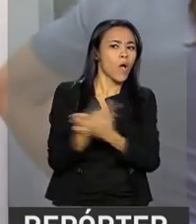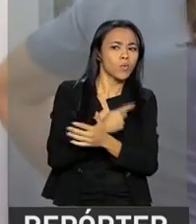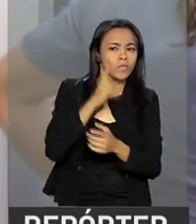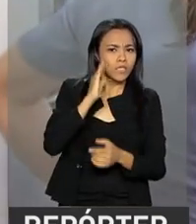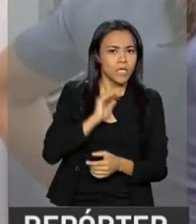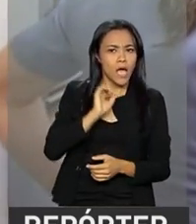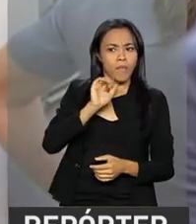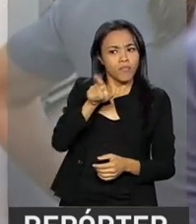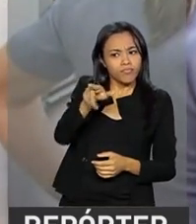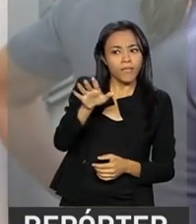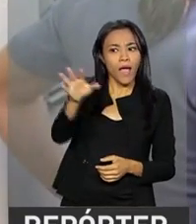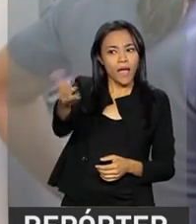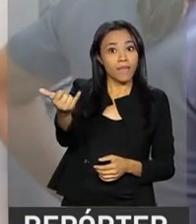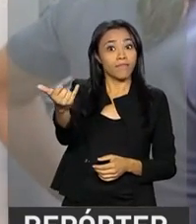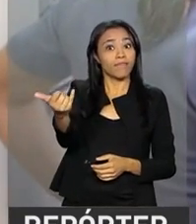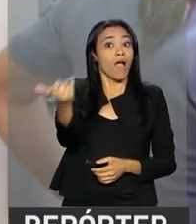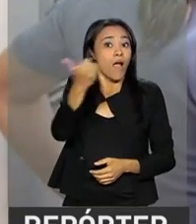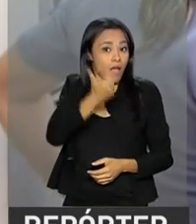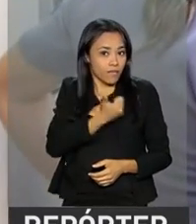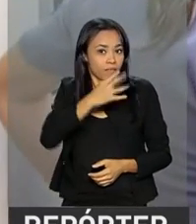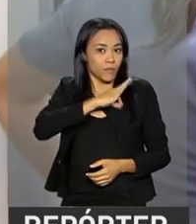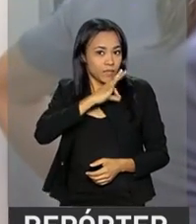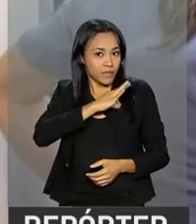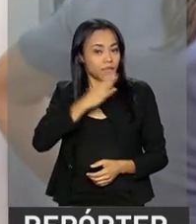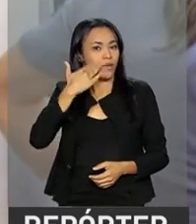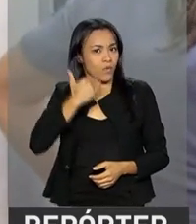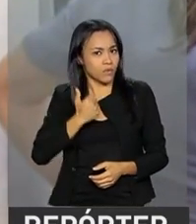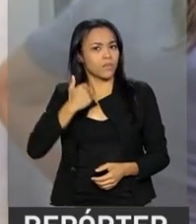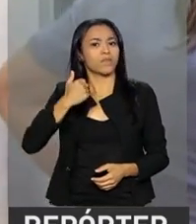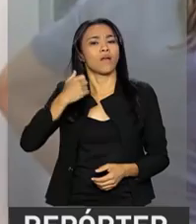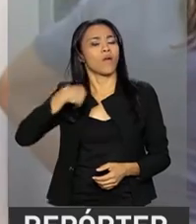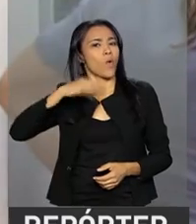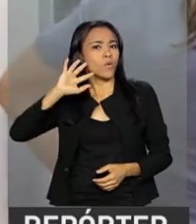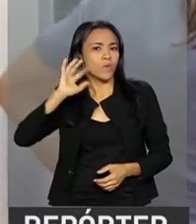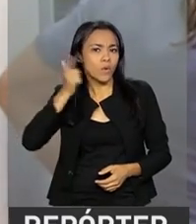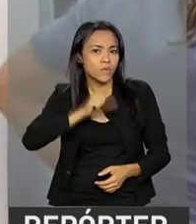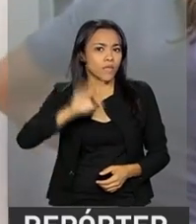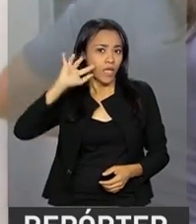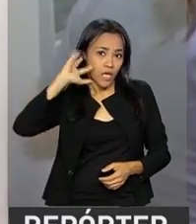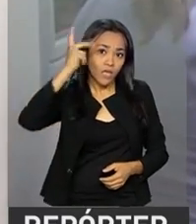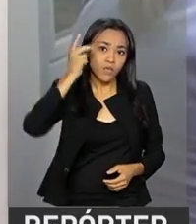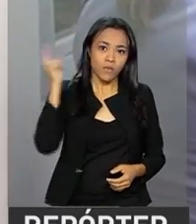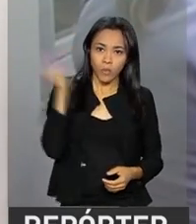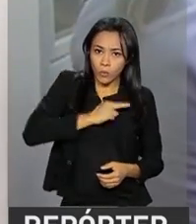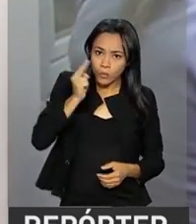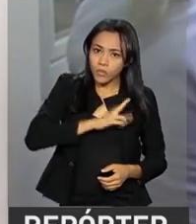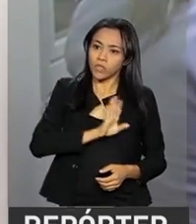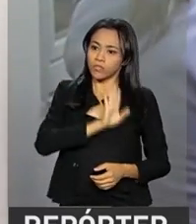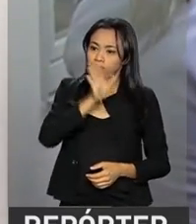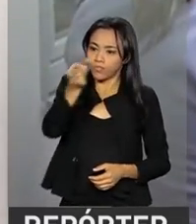em parceria com a polícia, a gente consegue resolver com mais rapidez e mais eficiência.